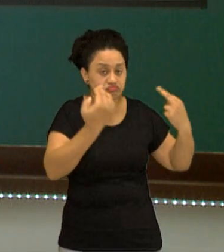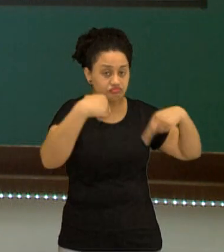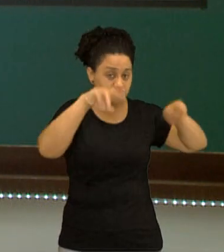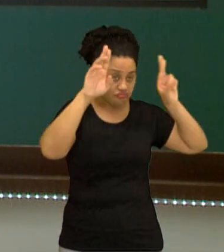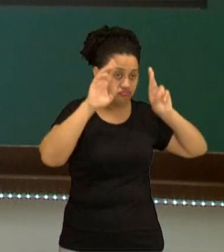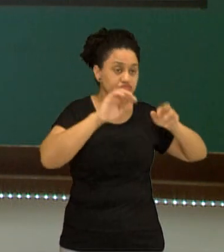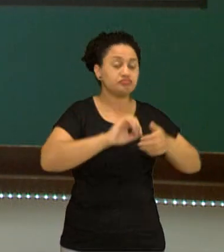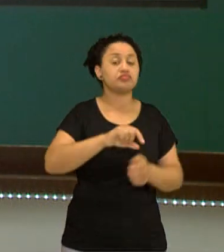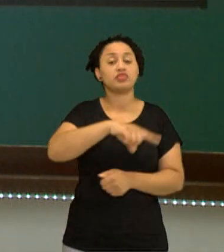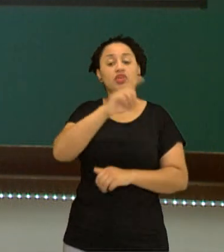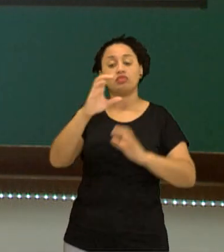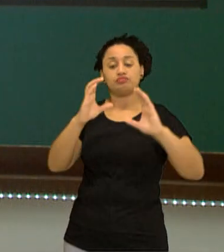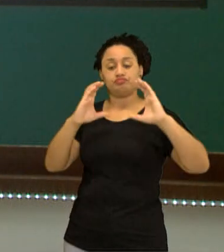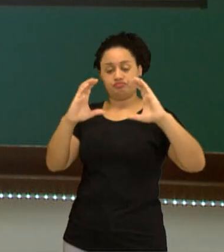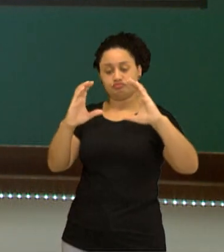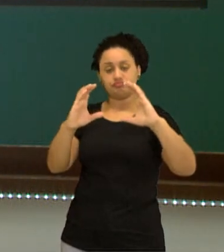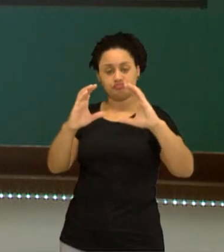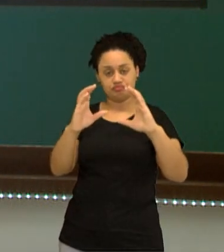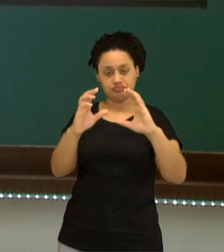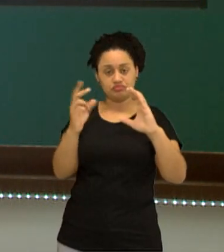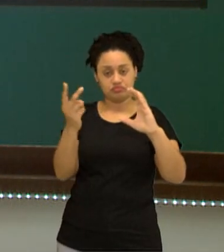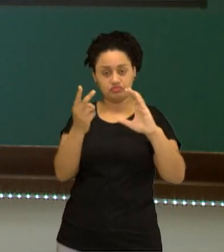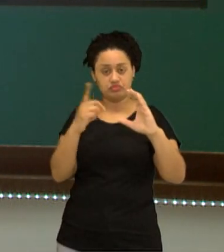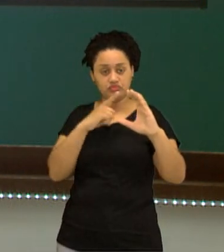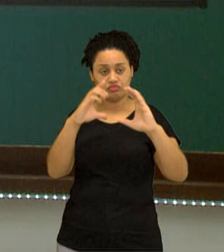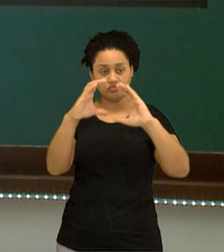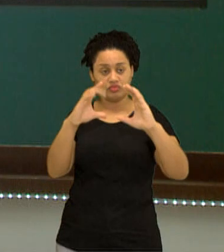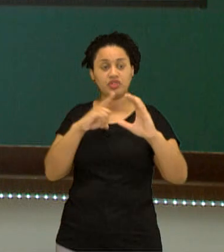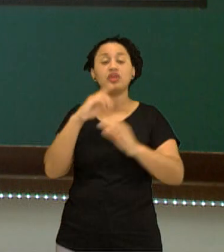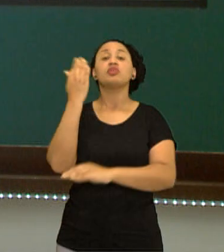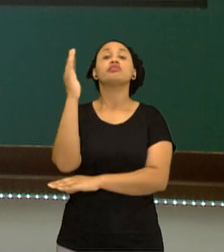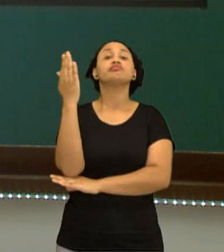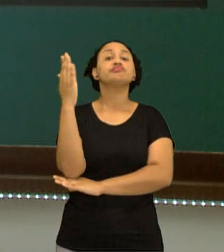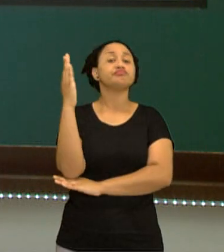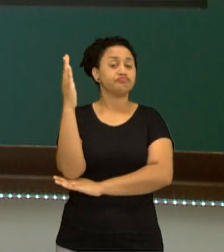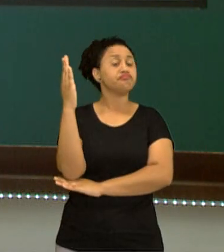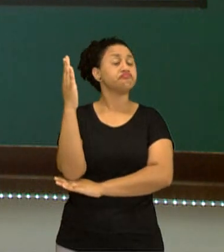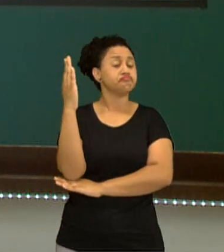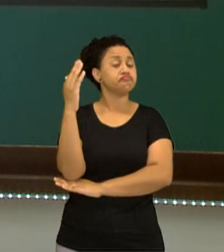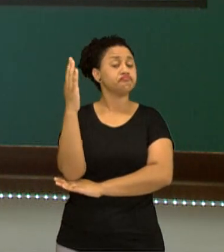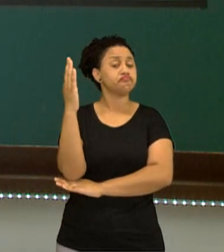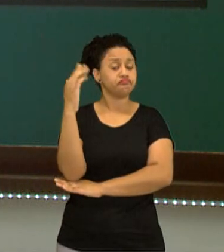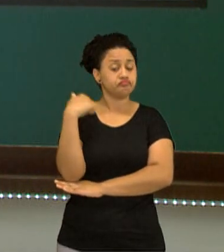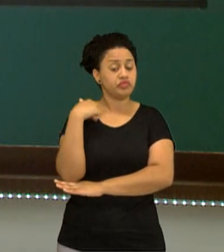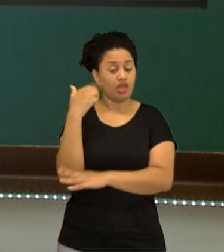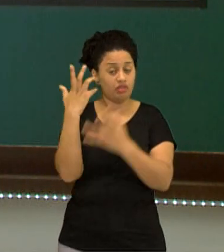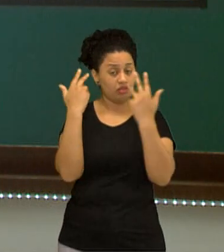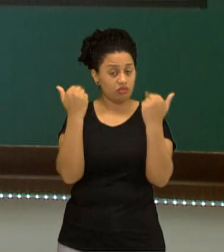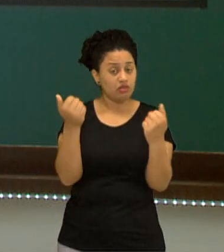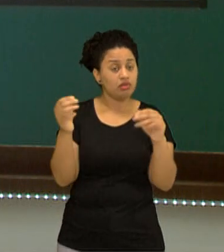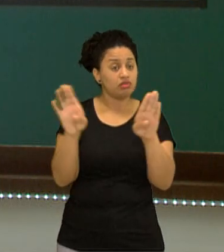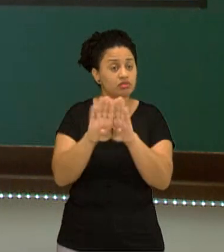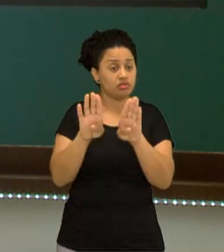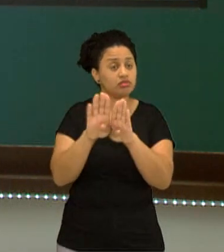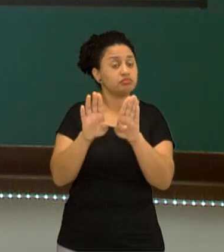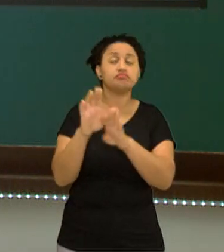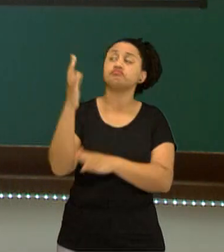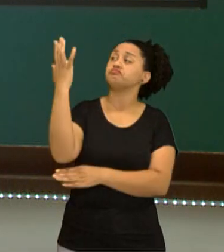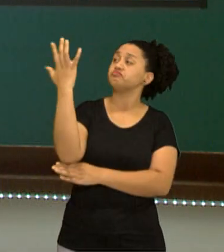Já a imagem central, nós temos o quê? Madeiras. É natural, é uma